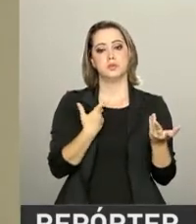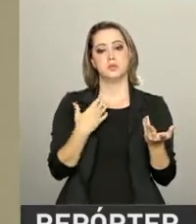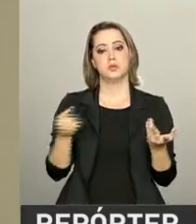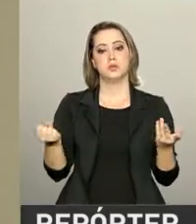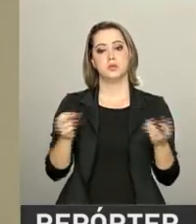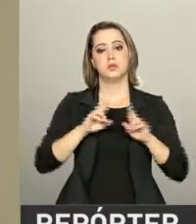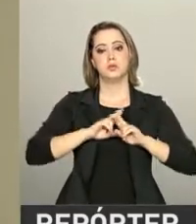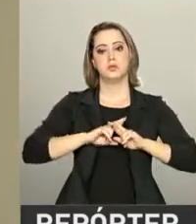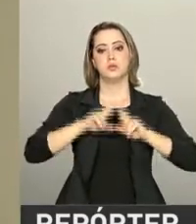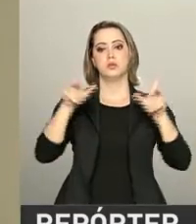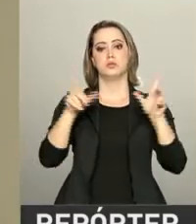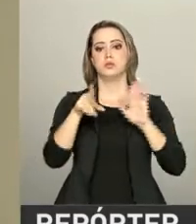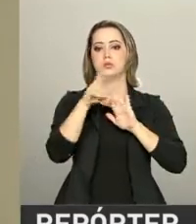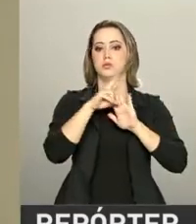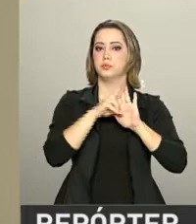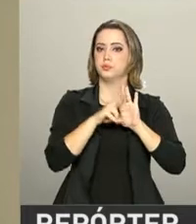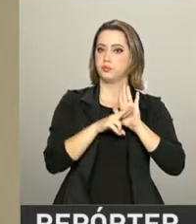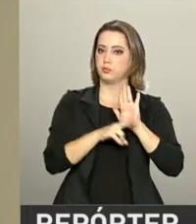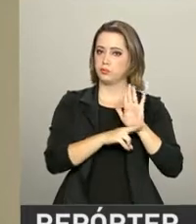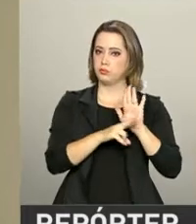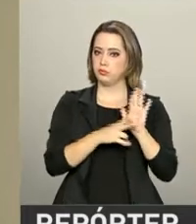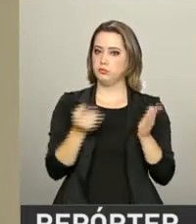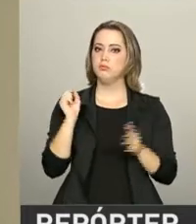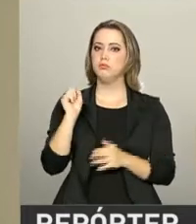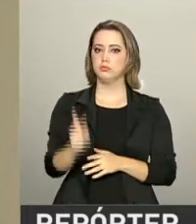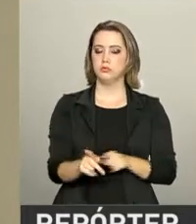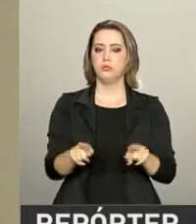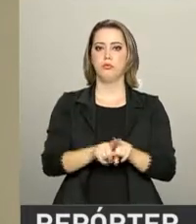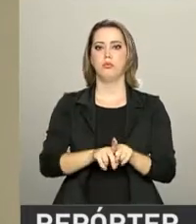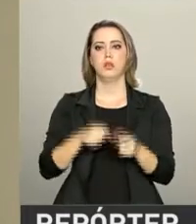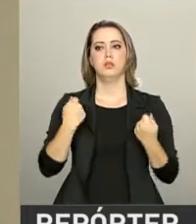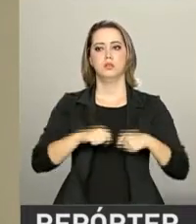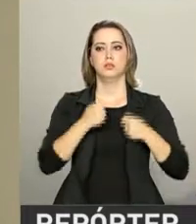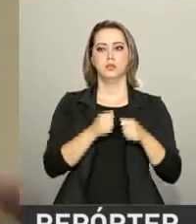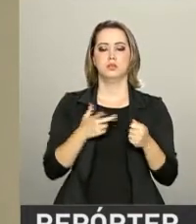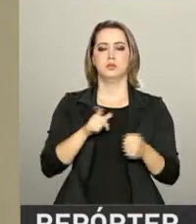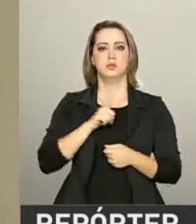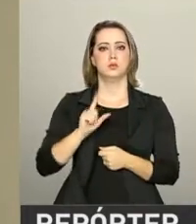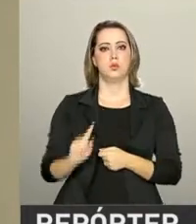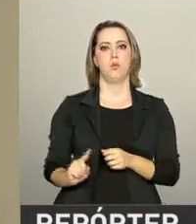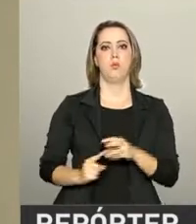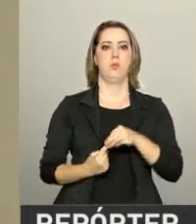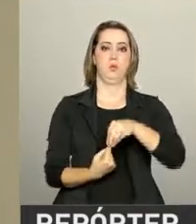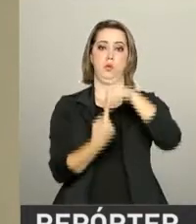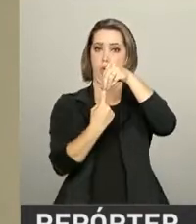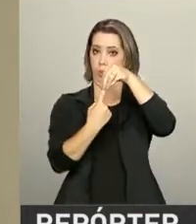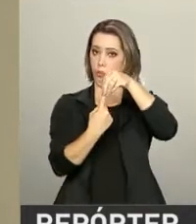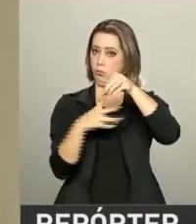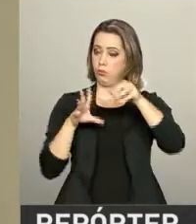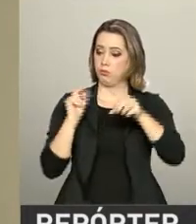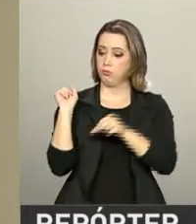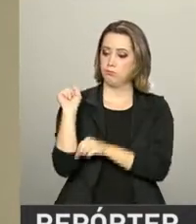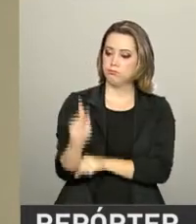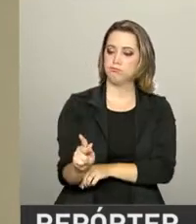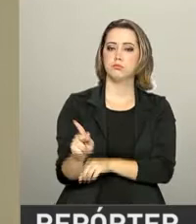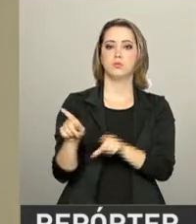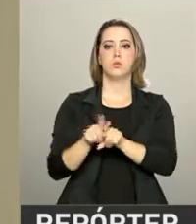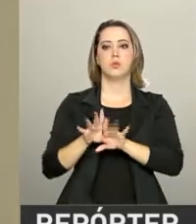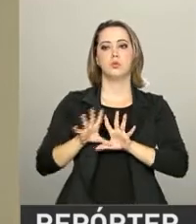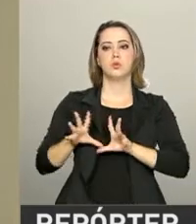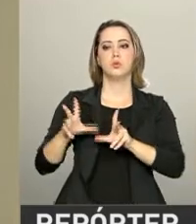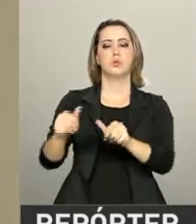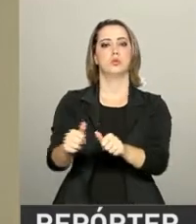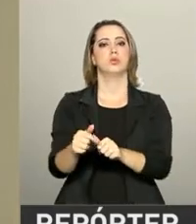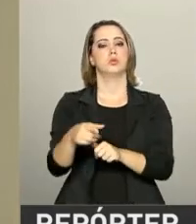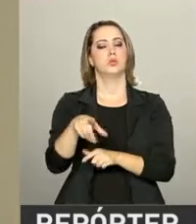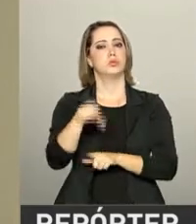nos regimes eu acredito que não tenham se te aí unificadas todas as relações de todas as decisões